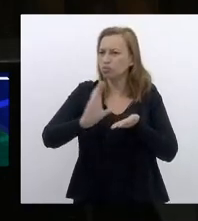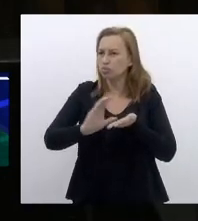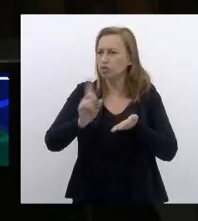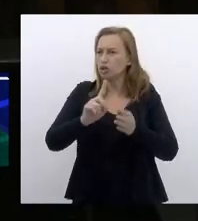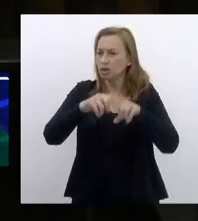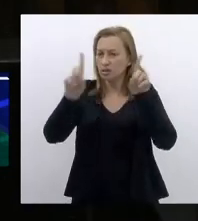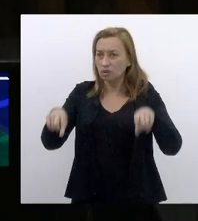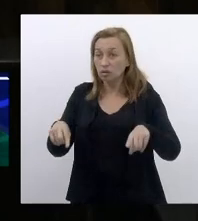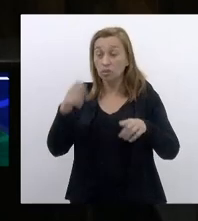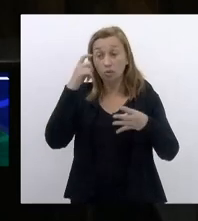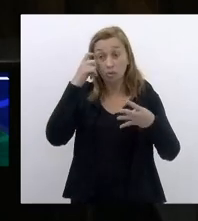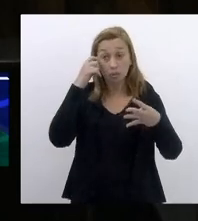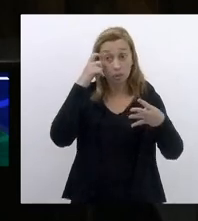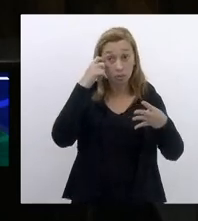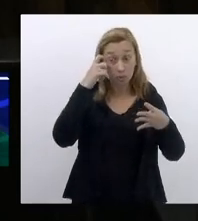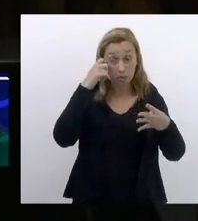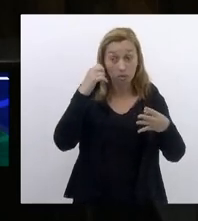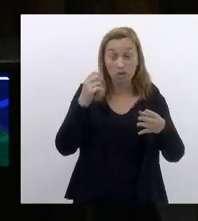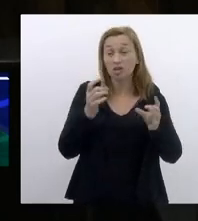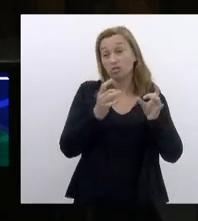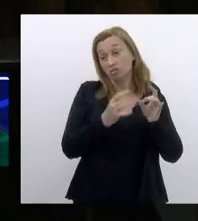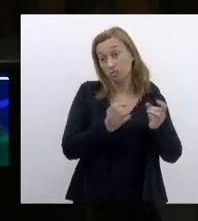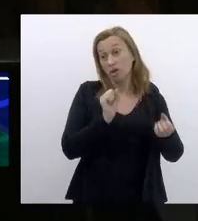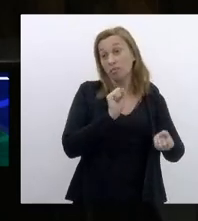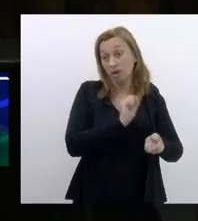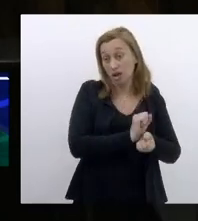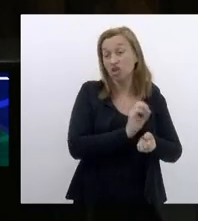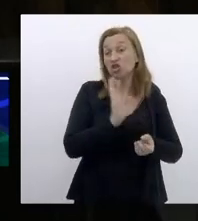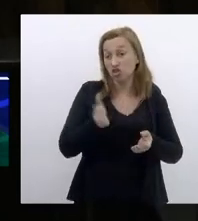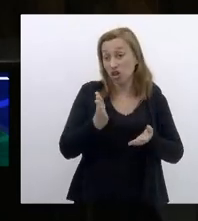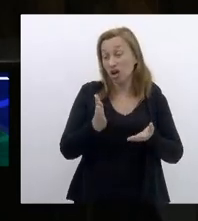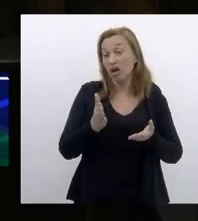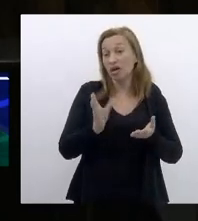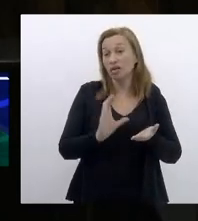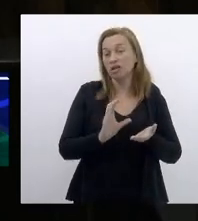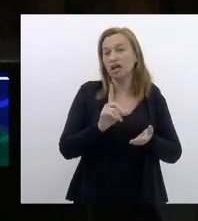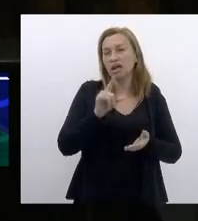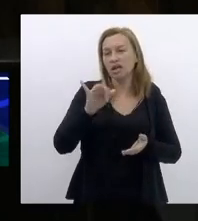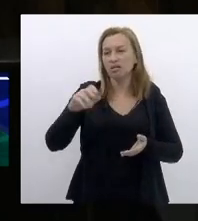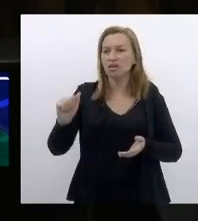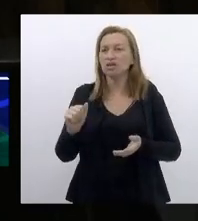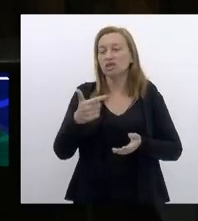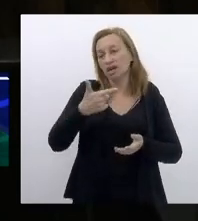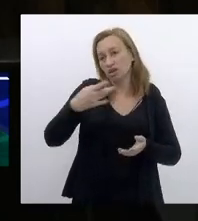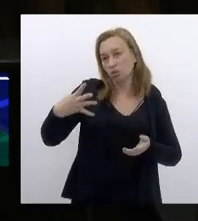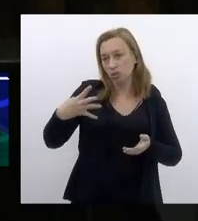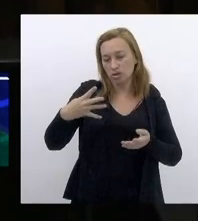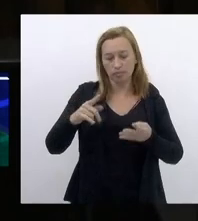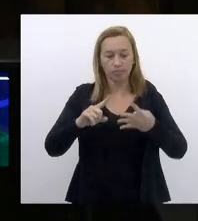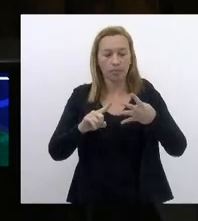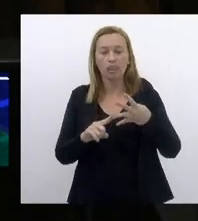União, que em parte está atendida, porque a gente já pratica a alíquota de 14,